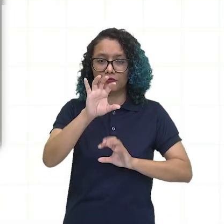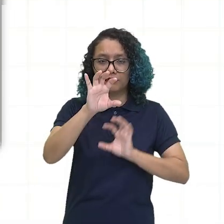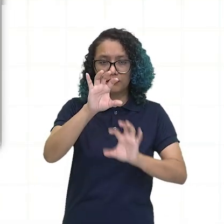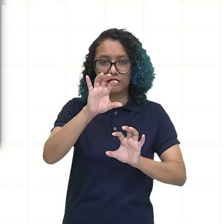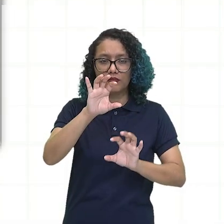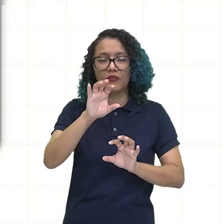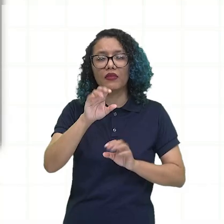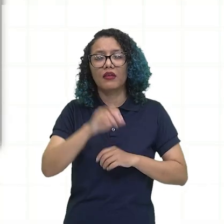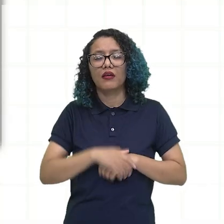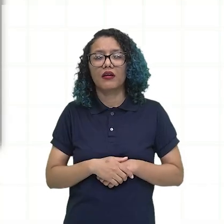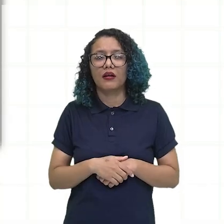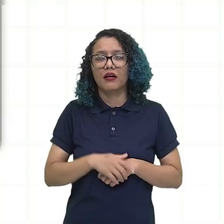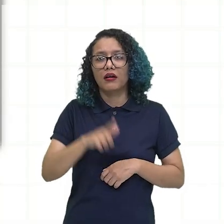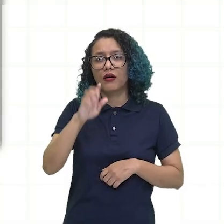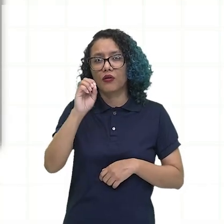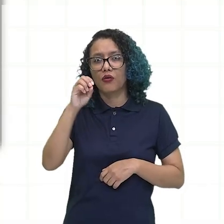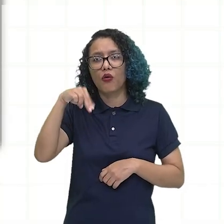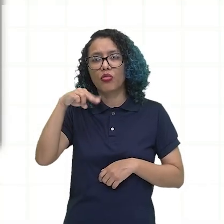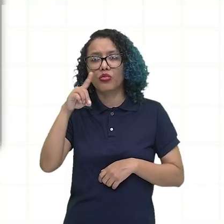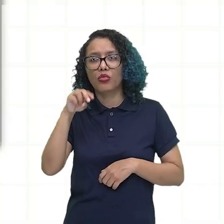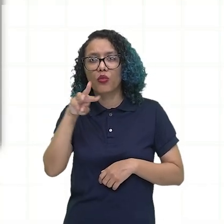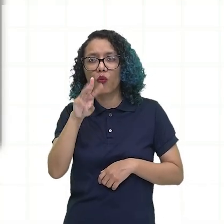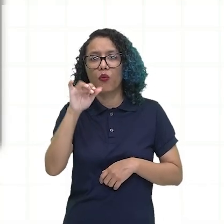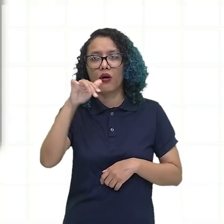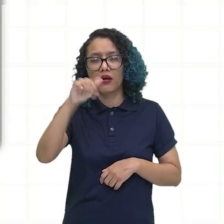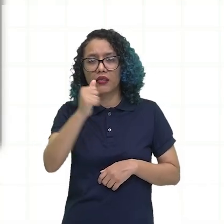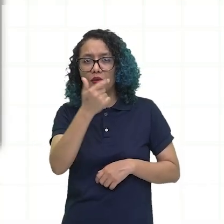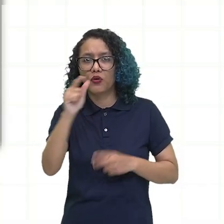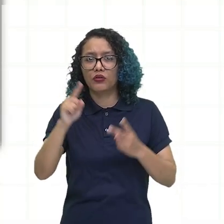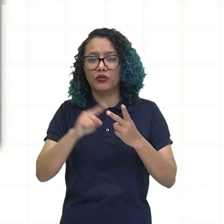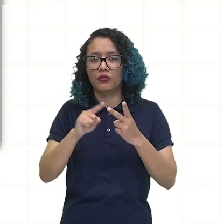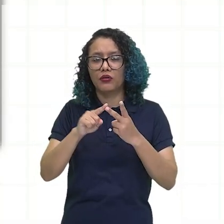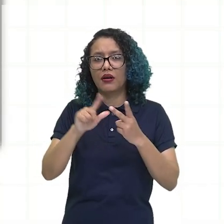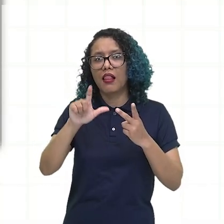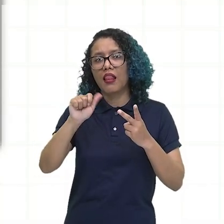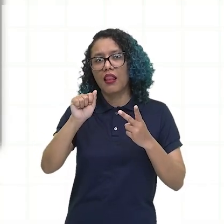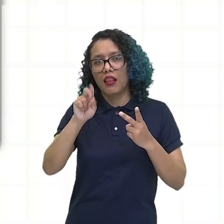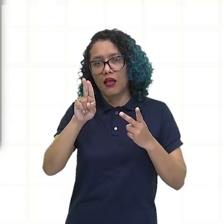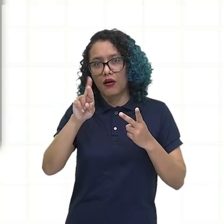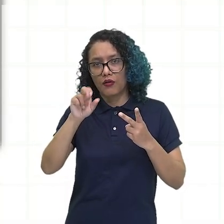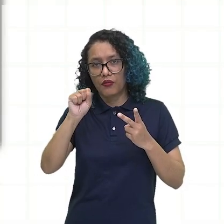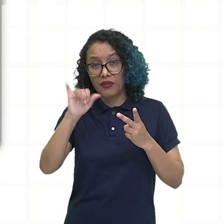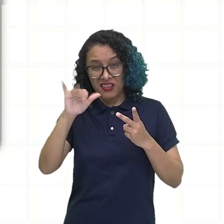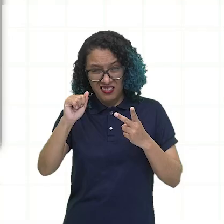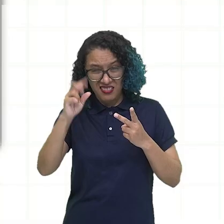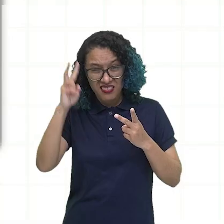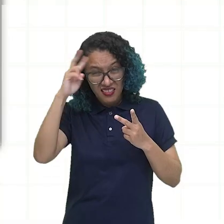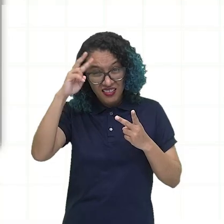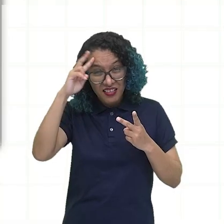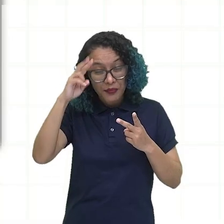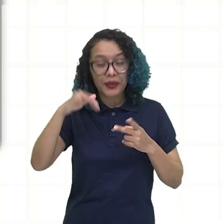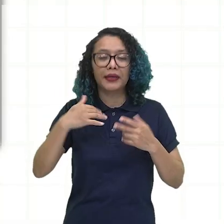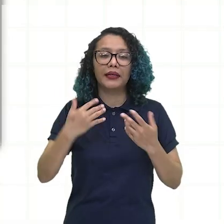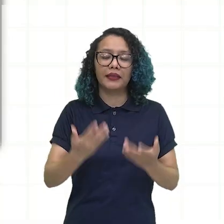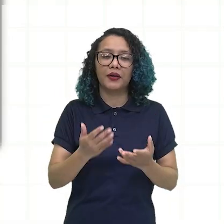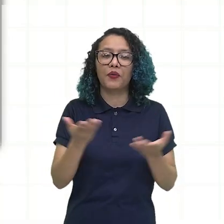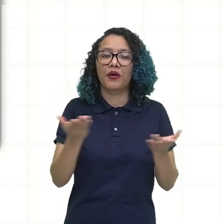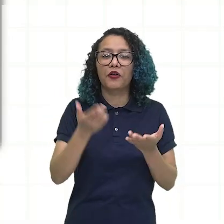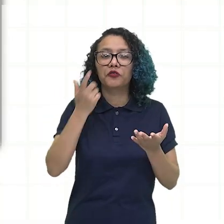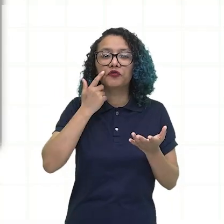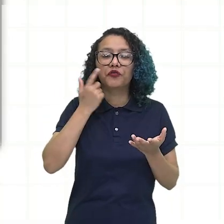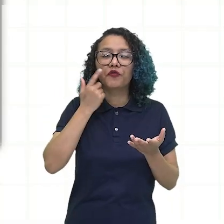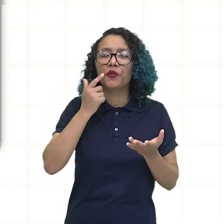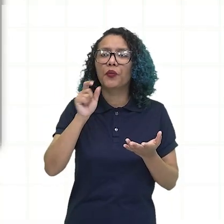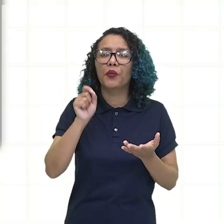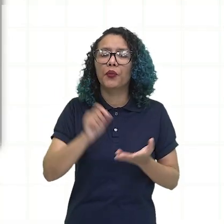a Gondwana e a Laurásia. Então, aqui nós vamos ver um